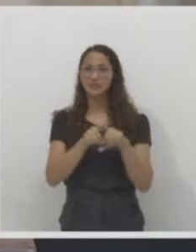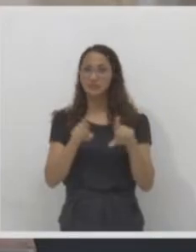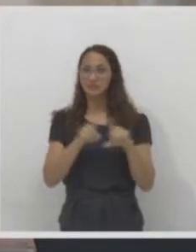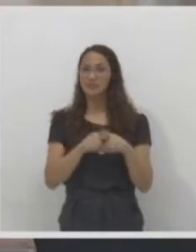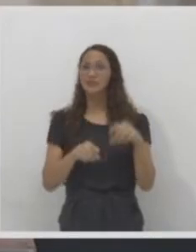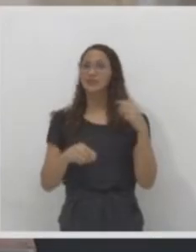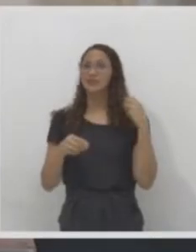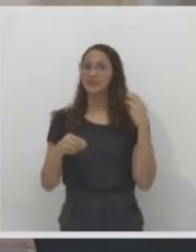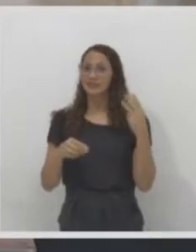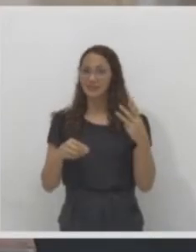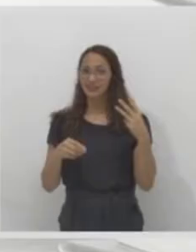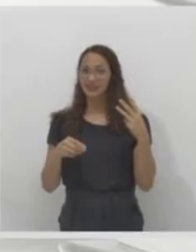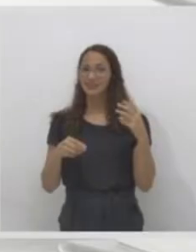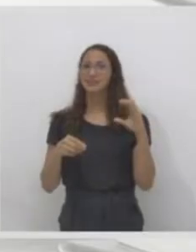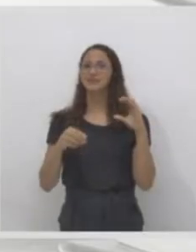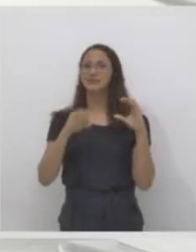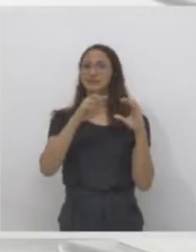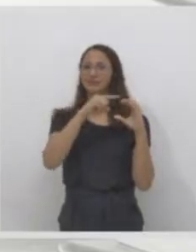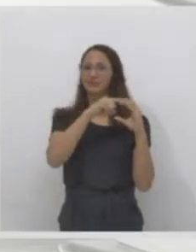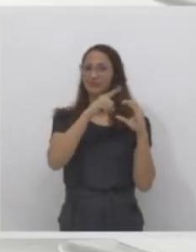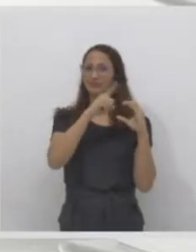Então, pois bem, continuando.